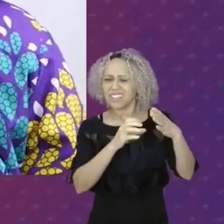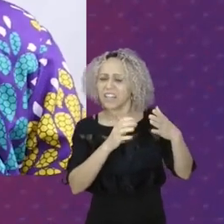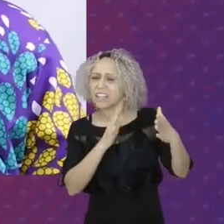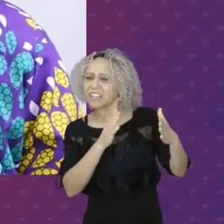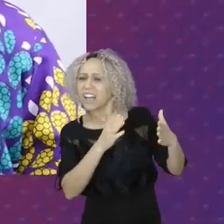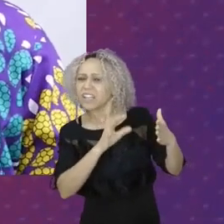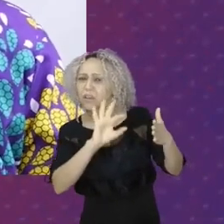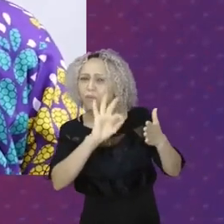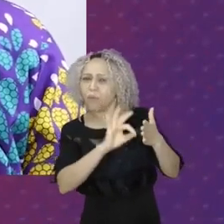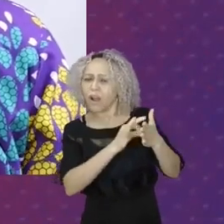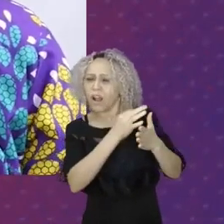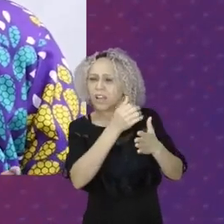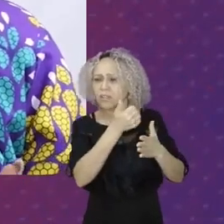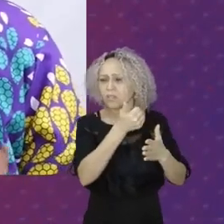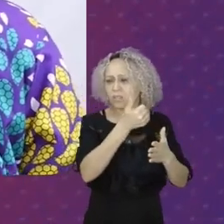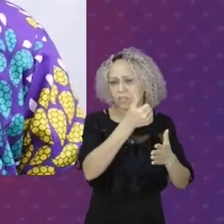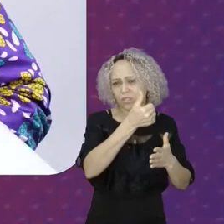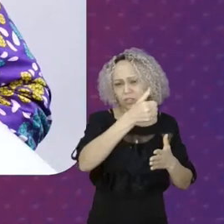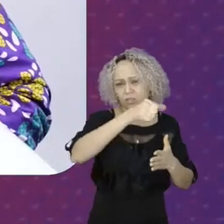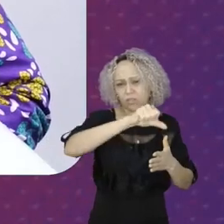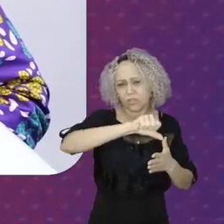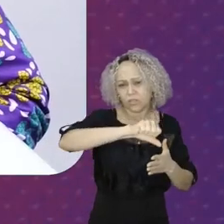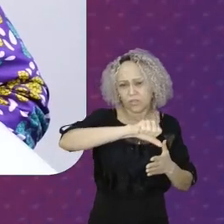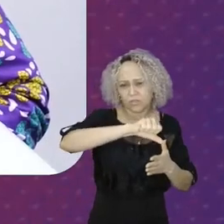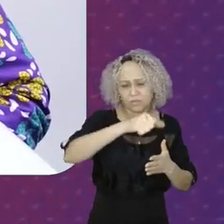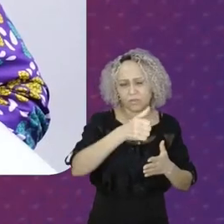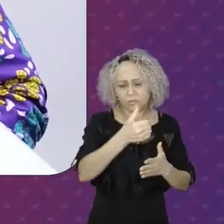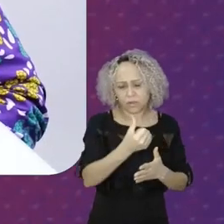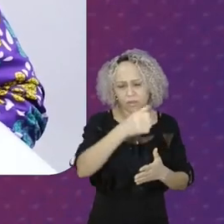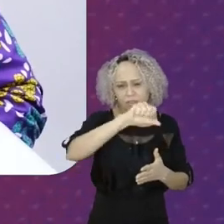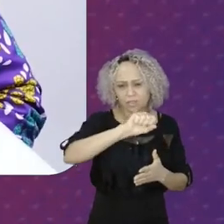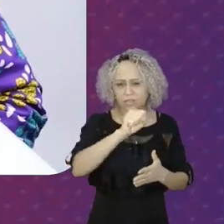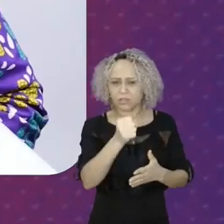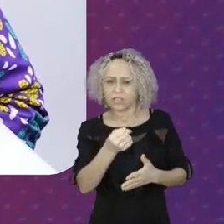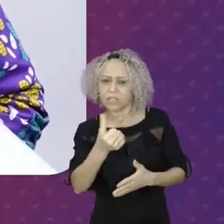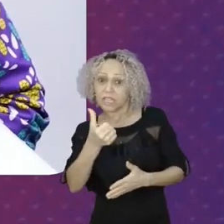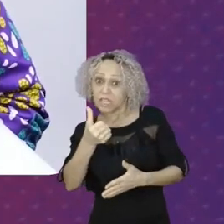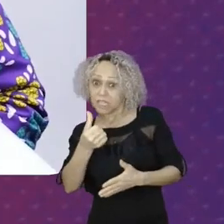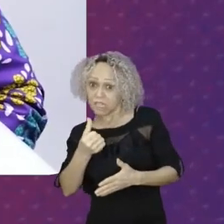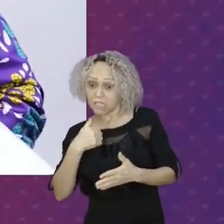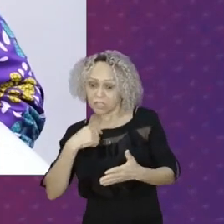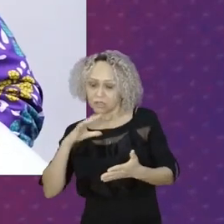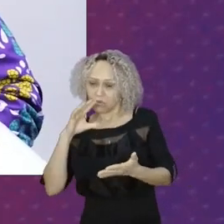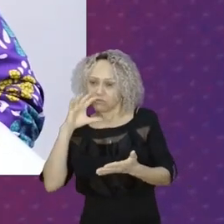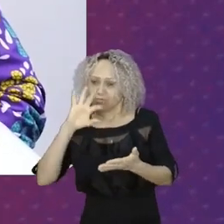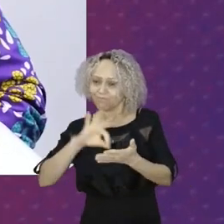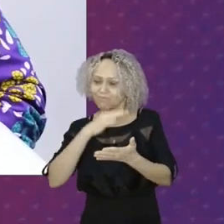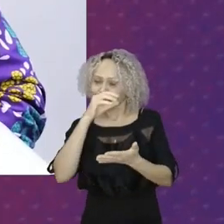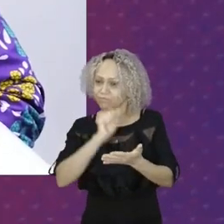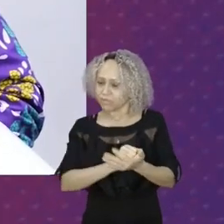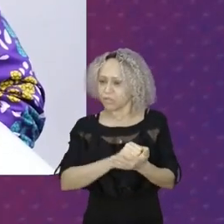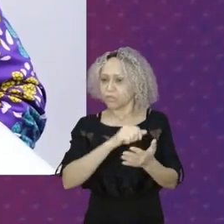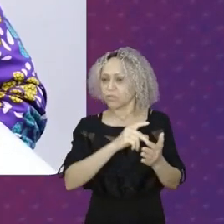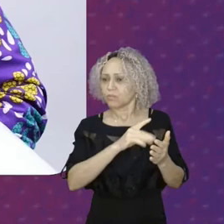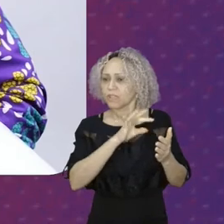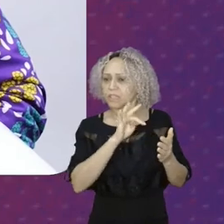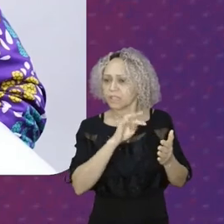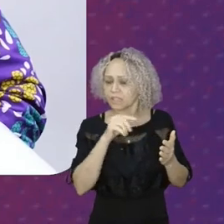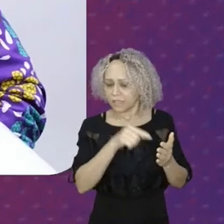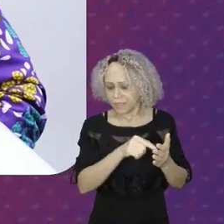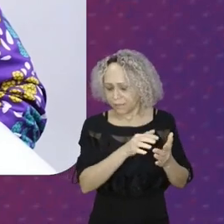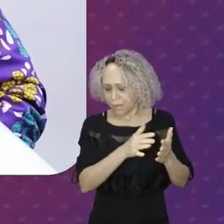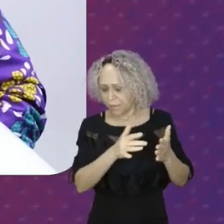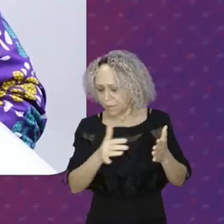no PT em 86. Eu tenho repetido, né, que a gente precisa mudar